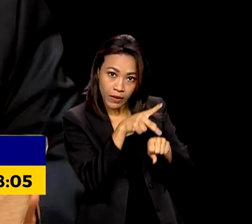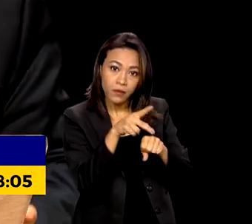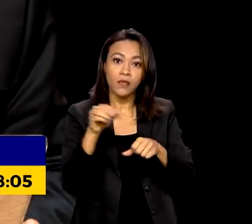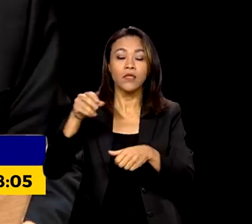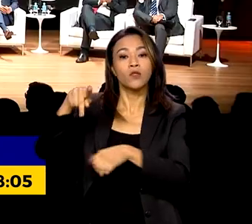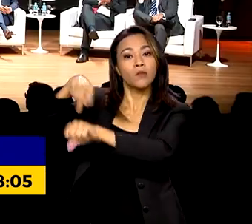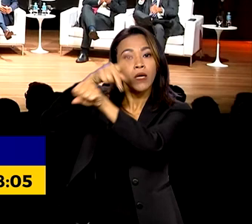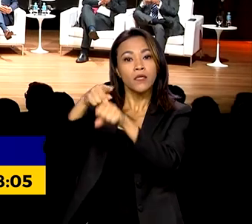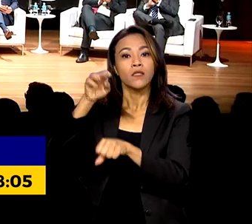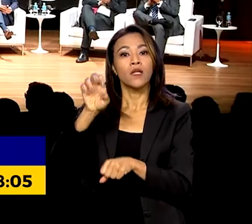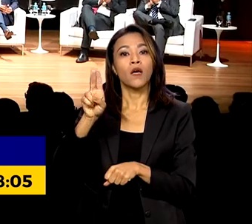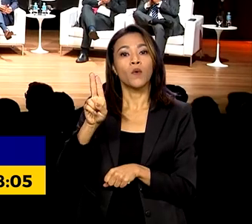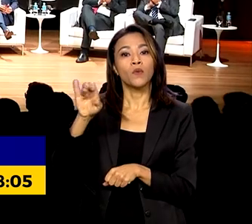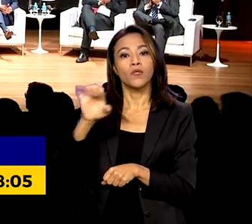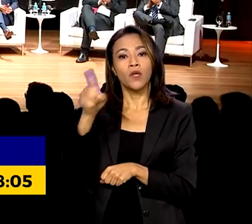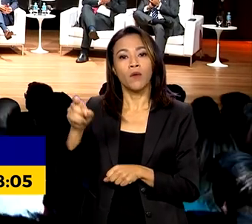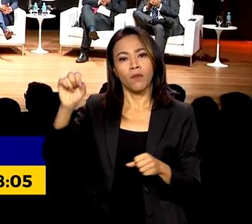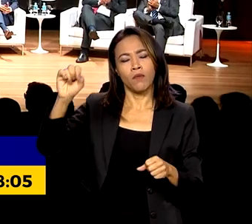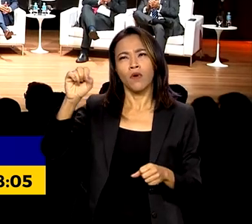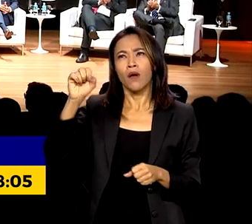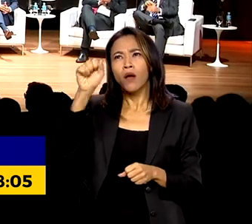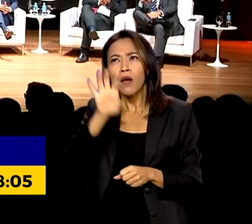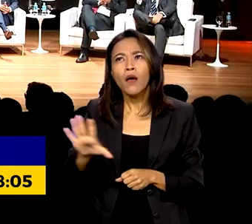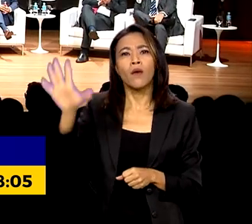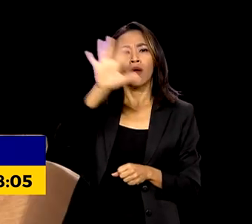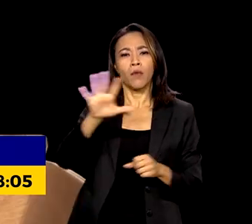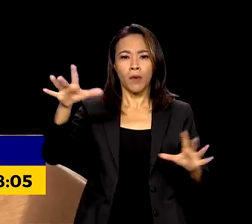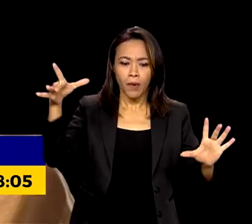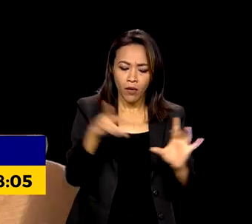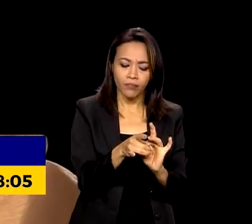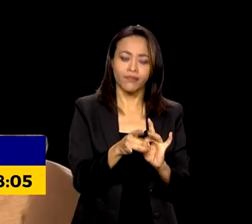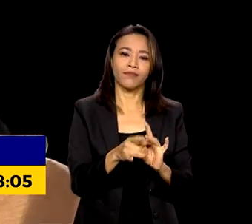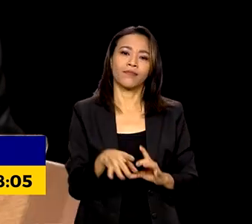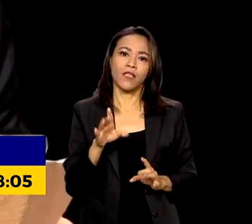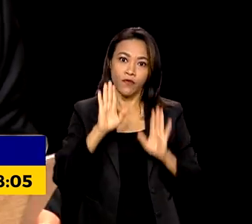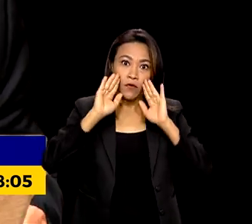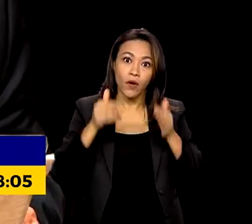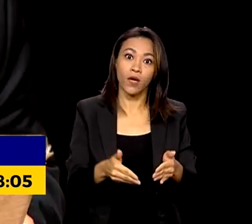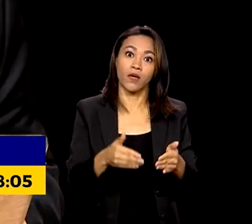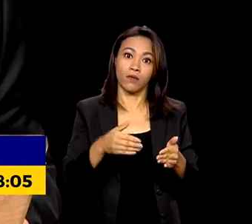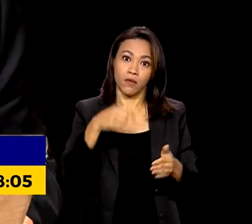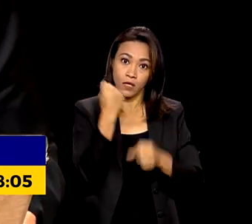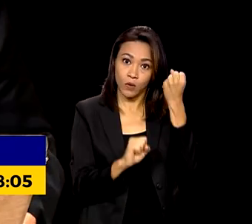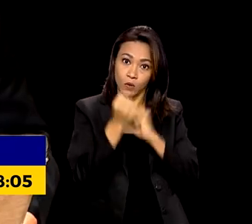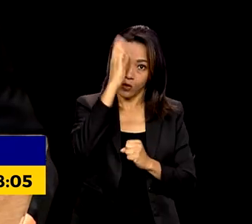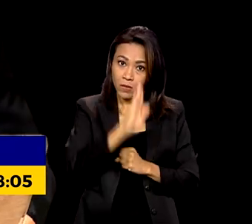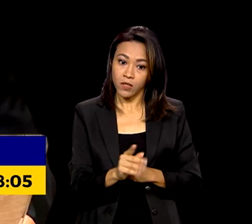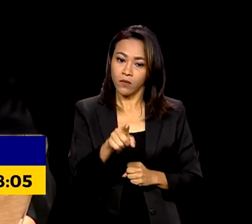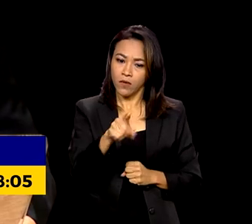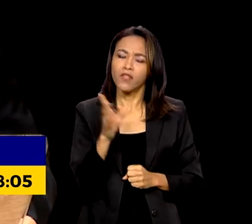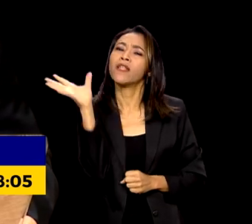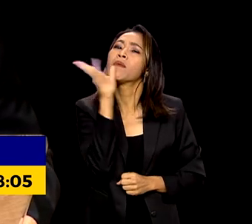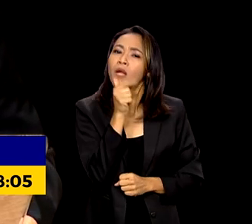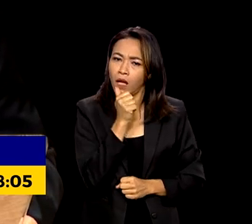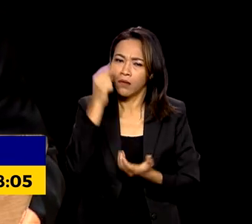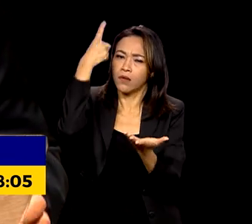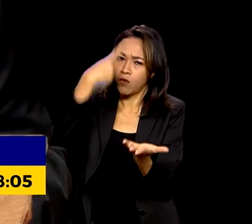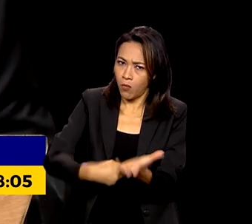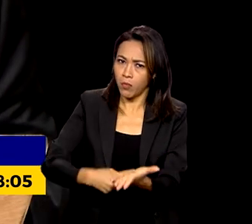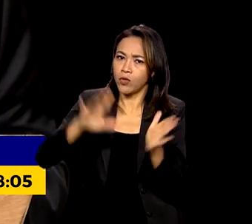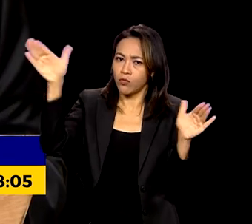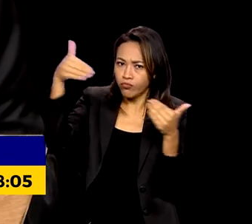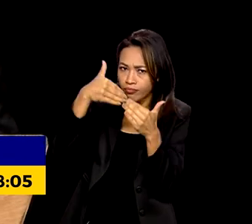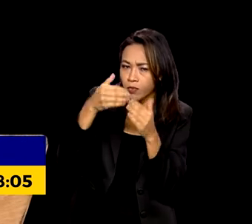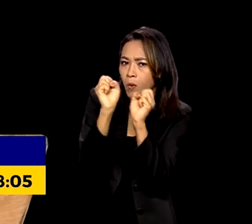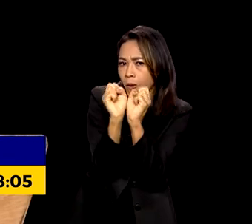pequenas indústrias brasileiras será prioridade. A gente vai demorar um pouco mais para fazer o acordo, tudo bem. Mas da